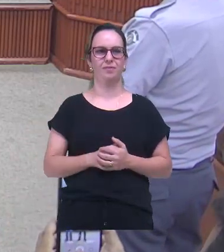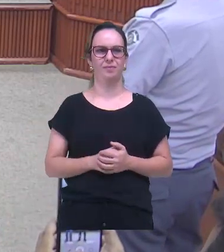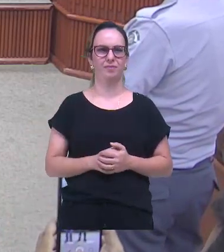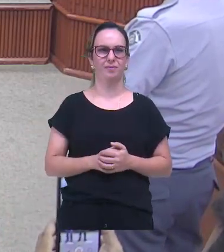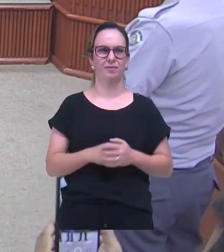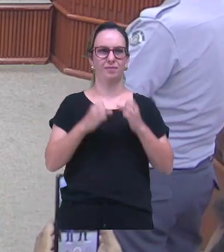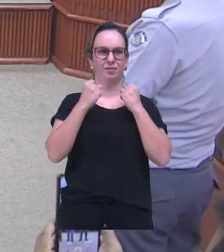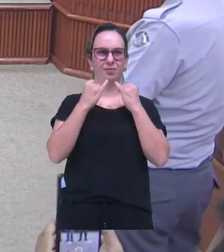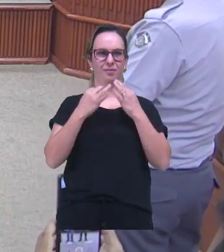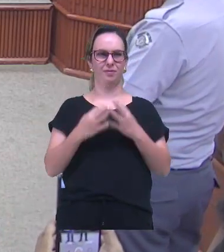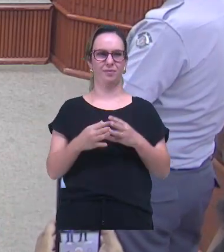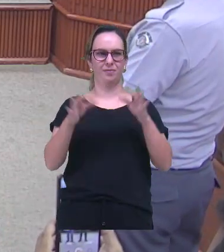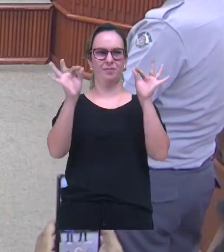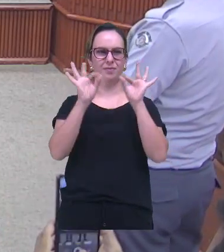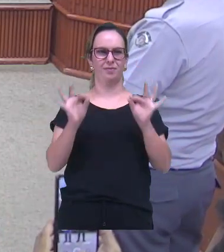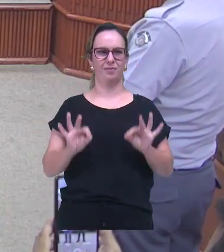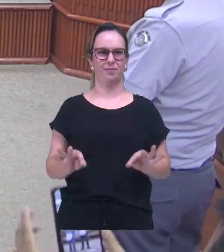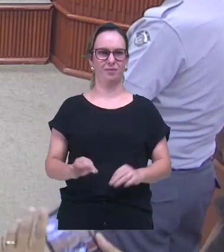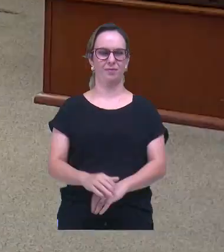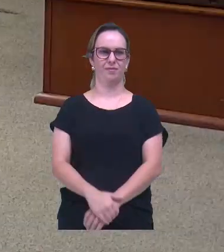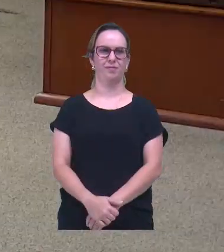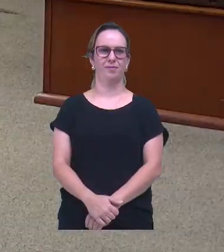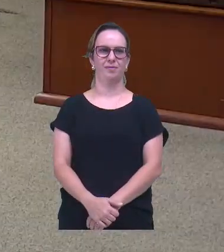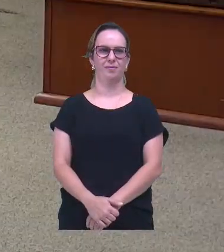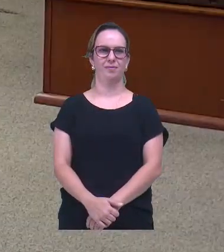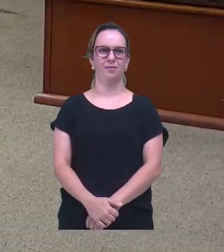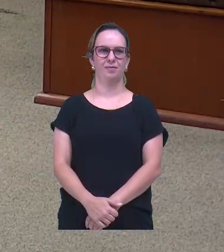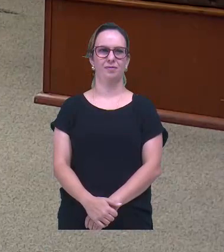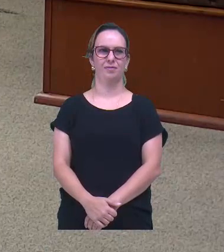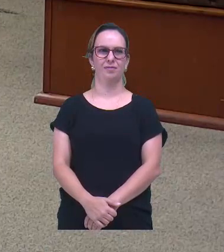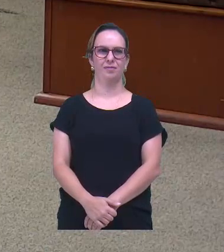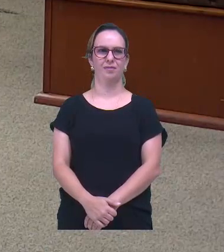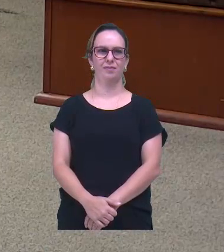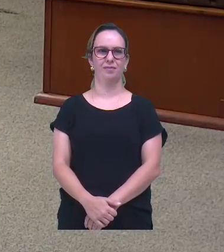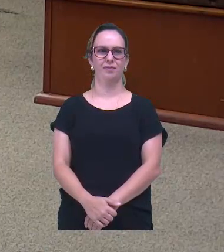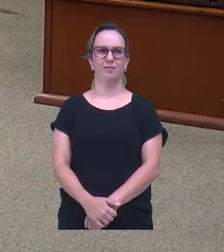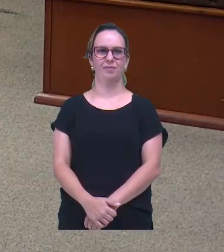coordenar mais simplesmente, com todas as pompas, é claro.